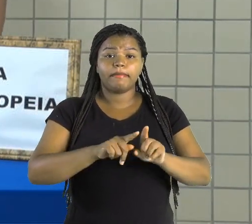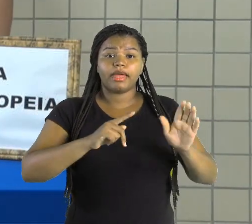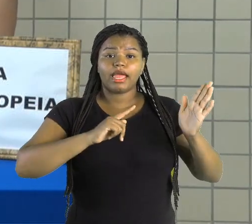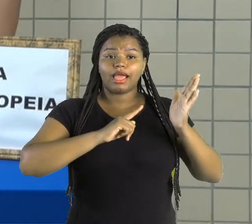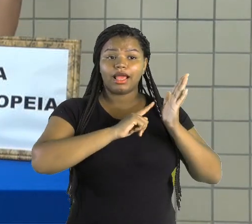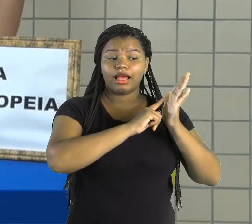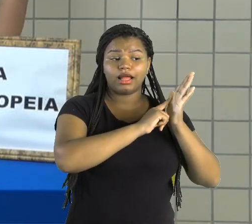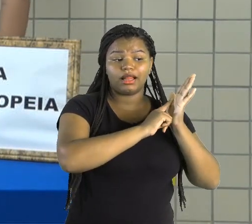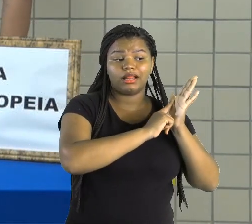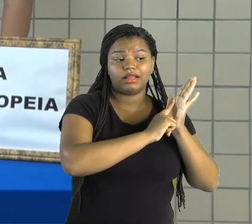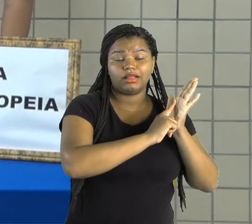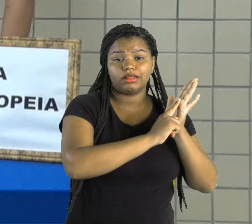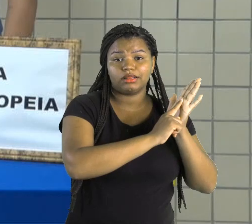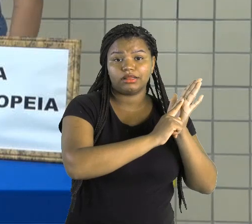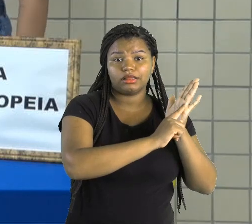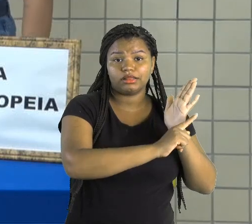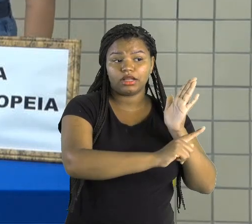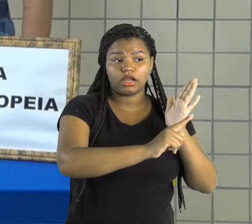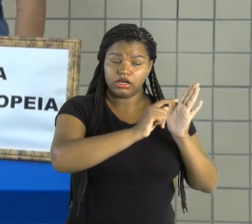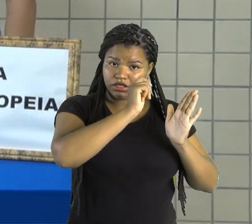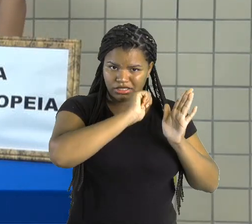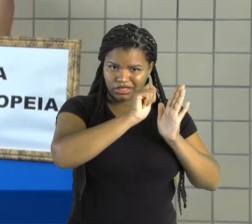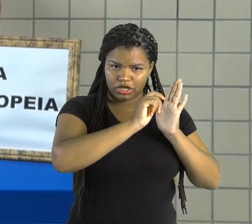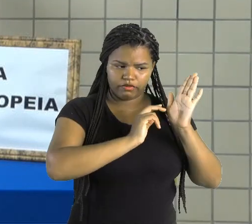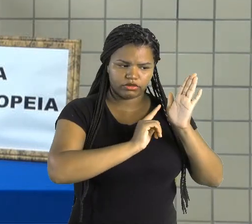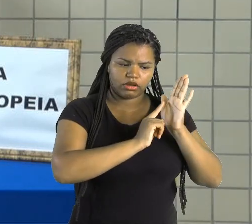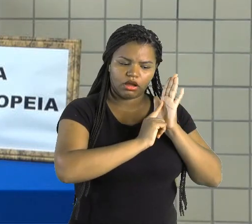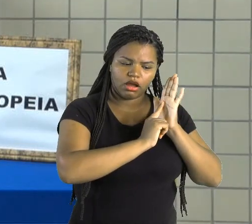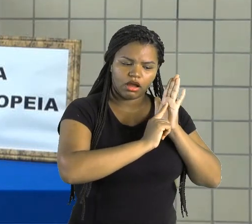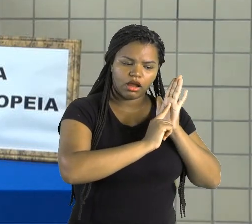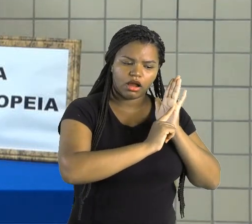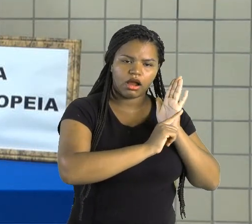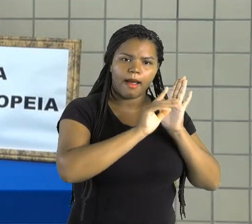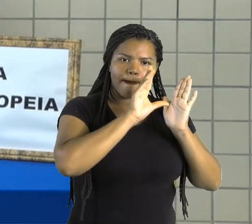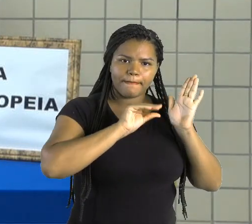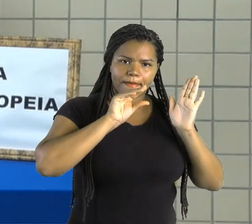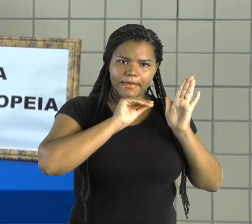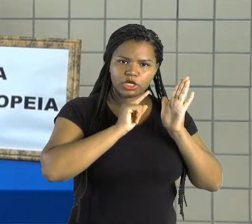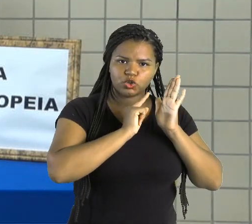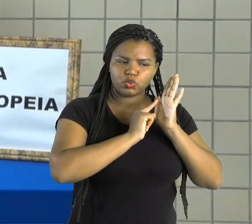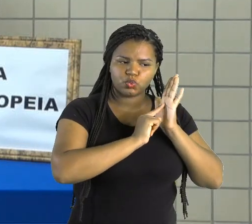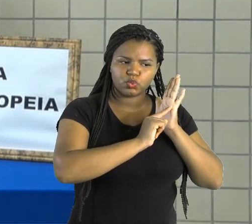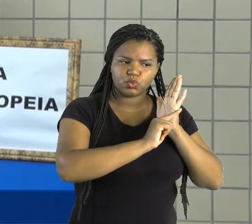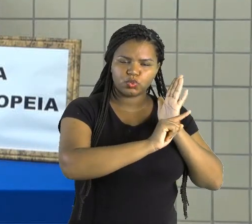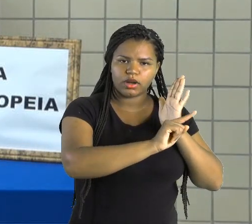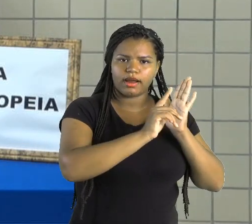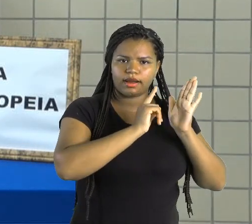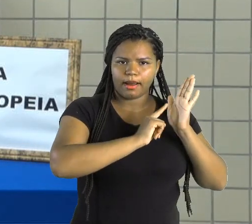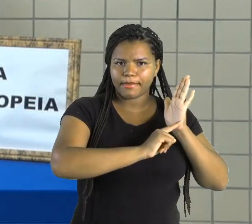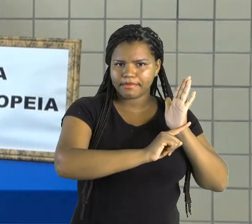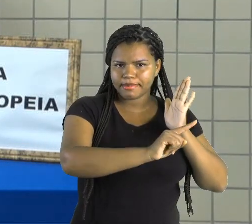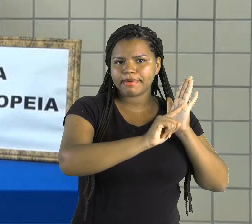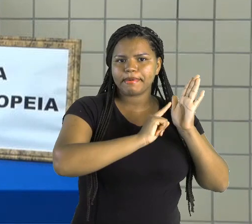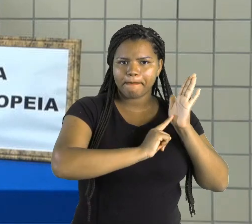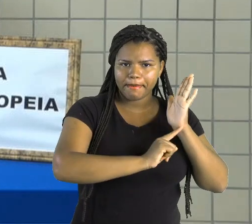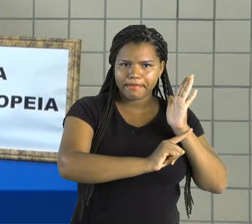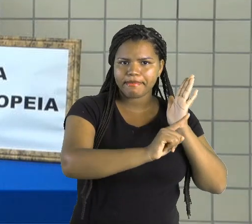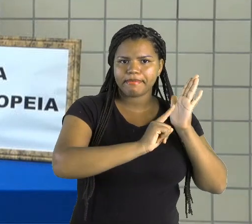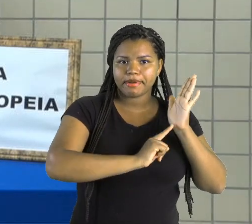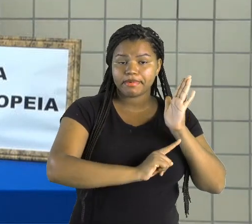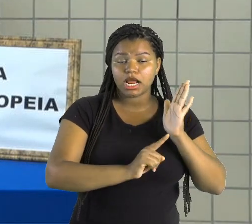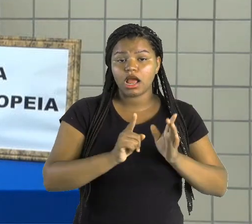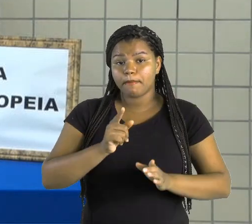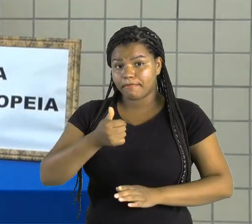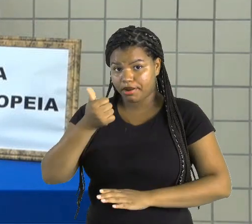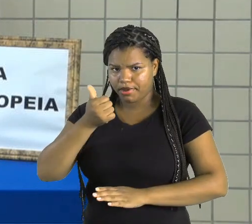em cima da escrita. Então, primeiramente, você vai pedir que a criança encontre a